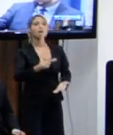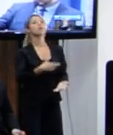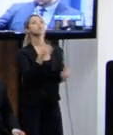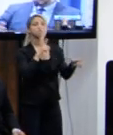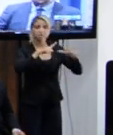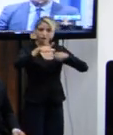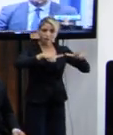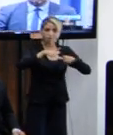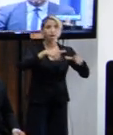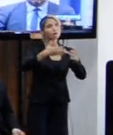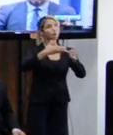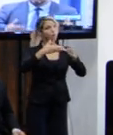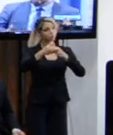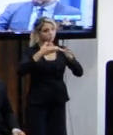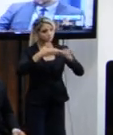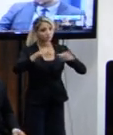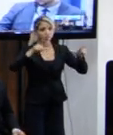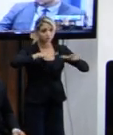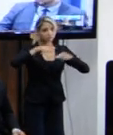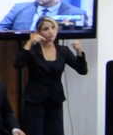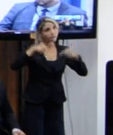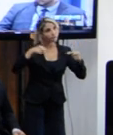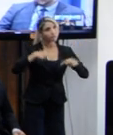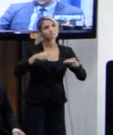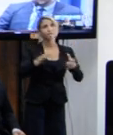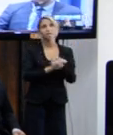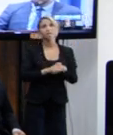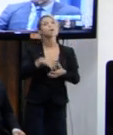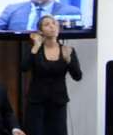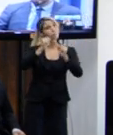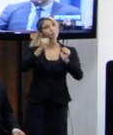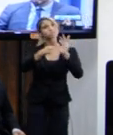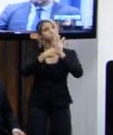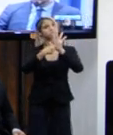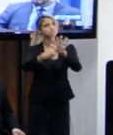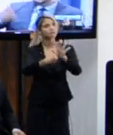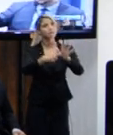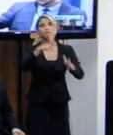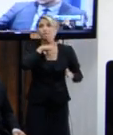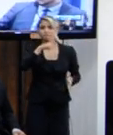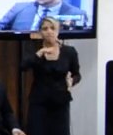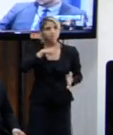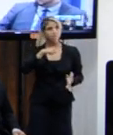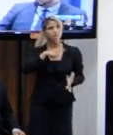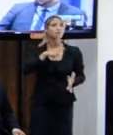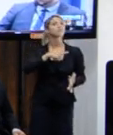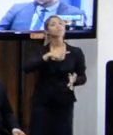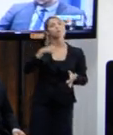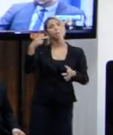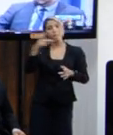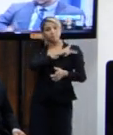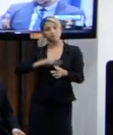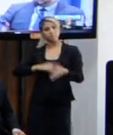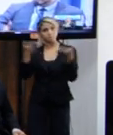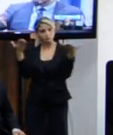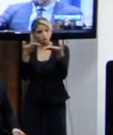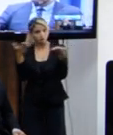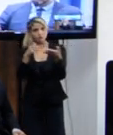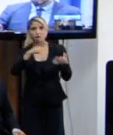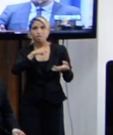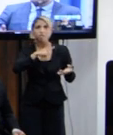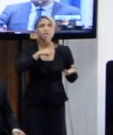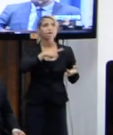tendo o Geraldo como presidente, que fez uma excelente gestão. E tive a oportunidade de explicitar isso naquele momento, e em todos